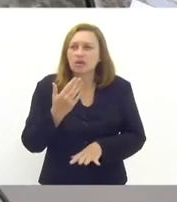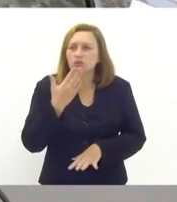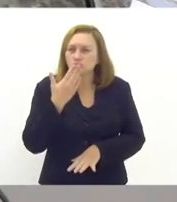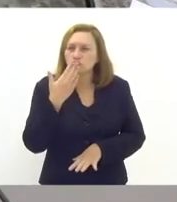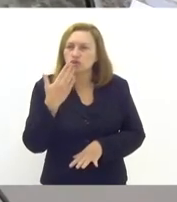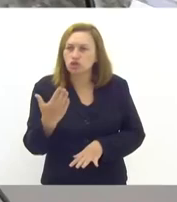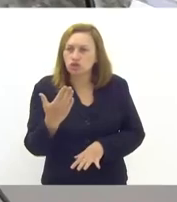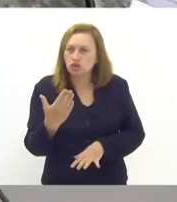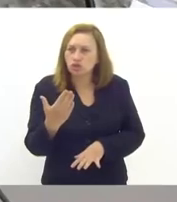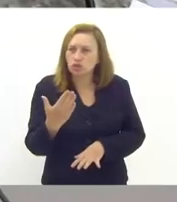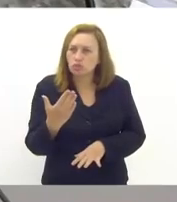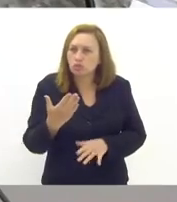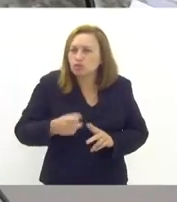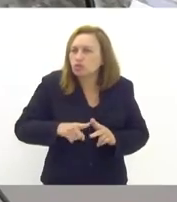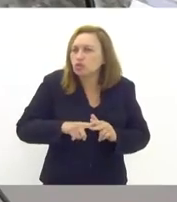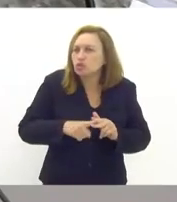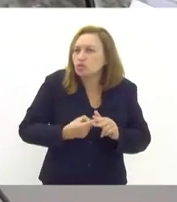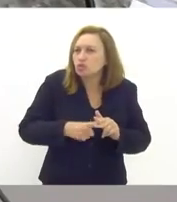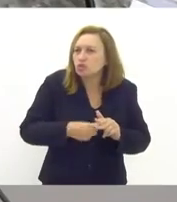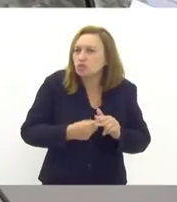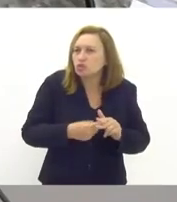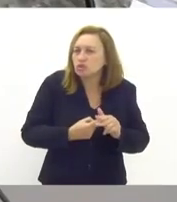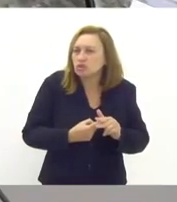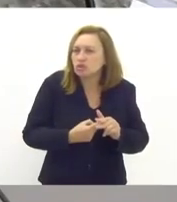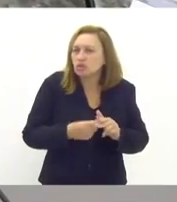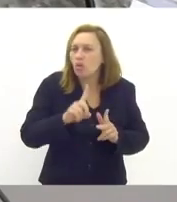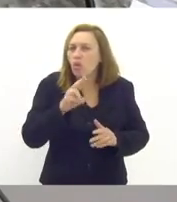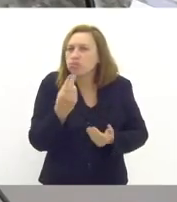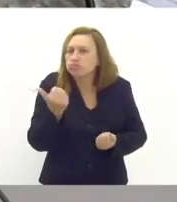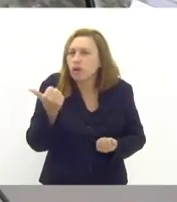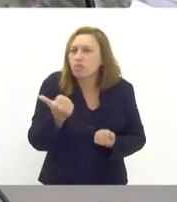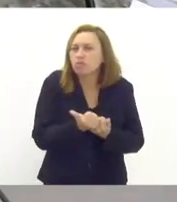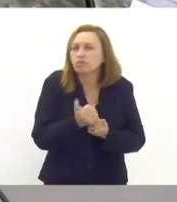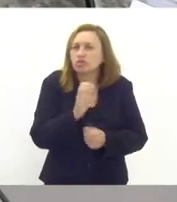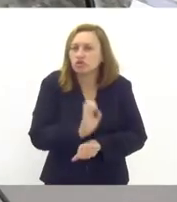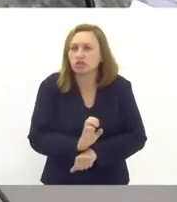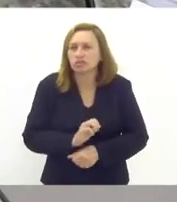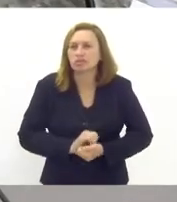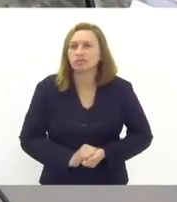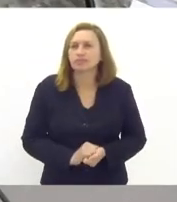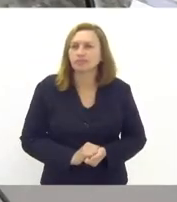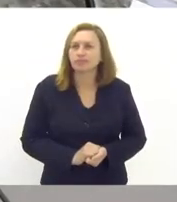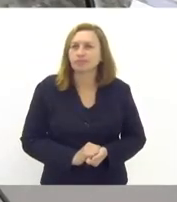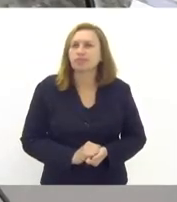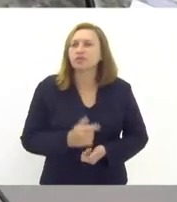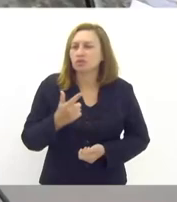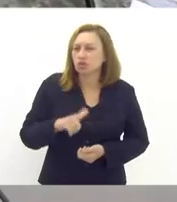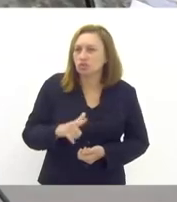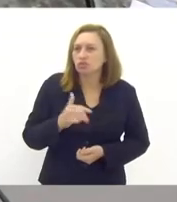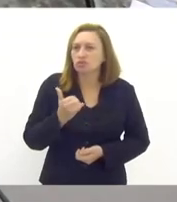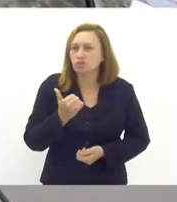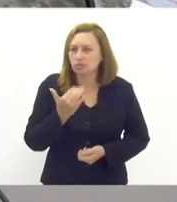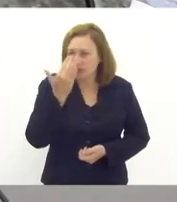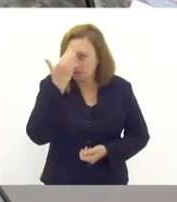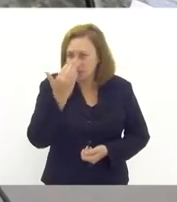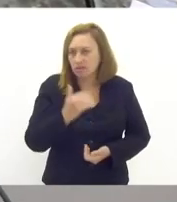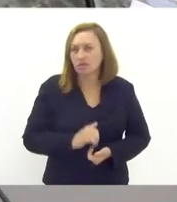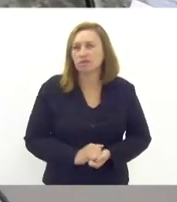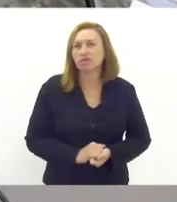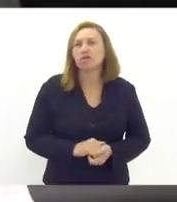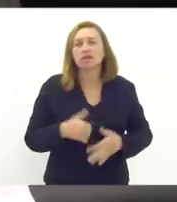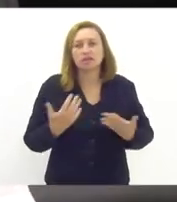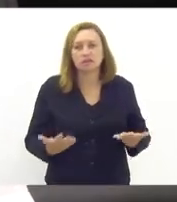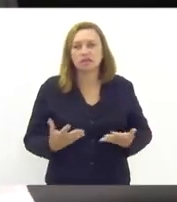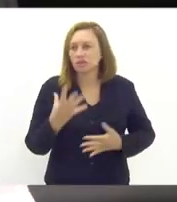tipo de reparação ou apoio do Estado. Mais uma vez, obrigada. Tá. Então,